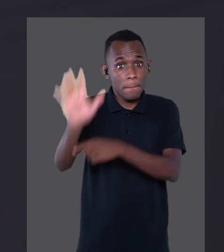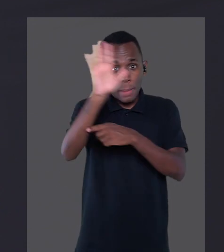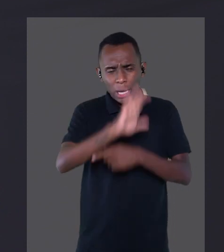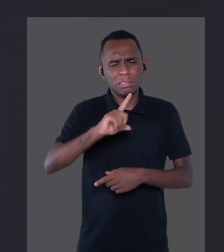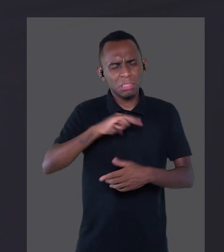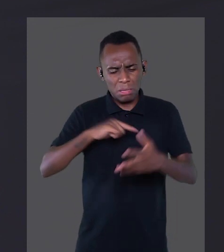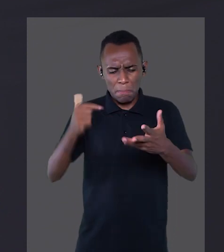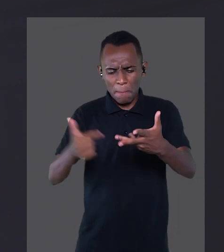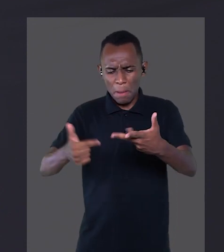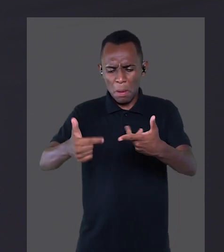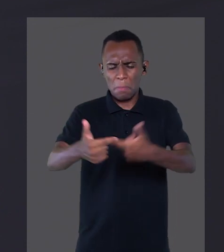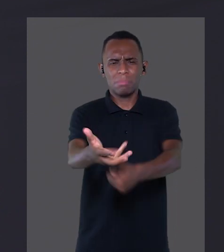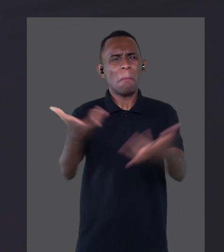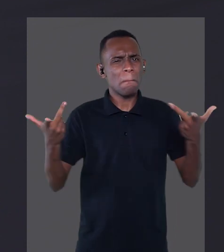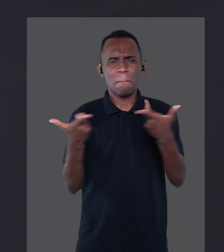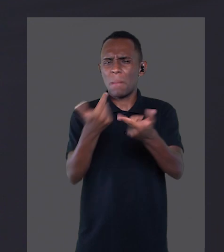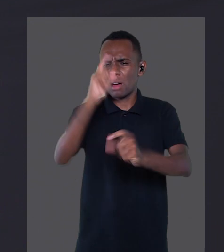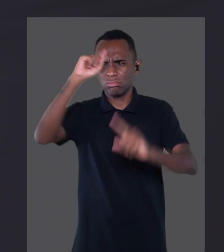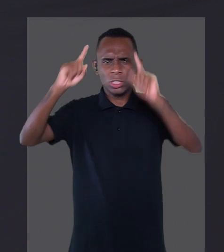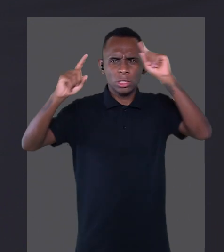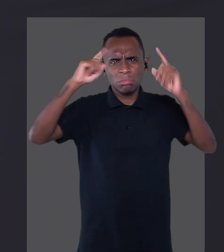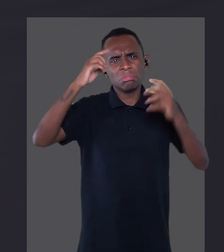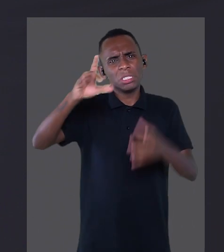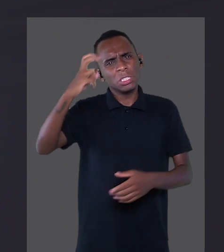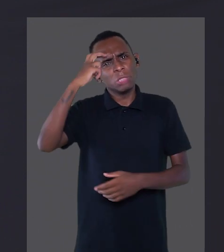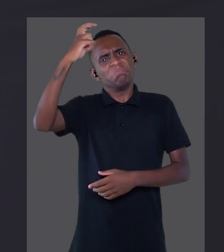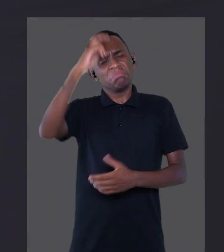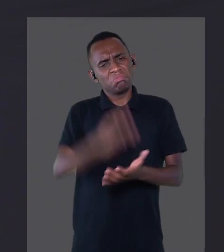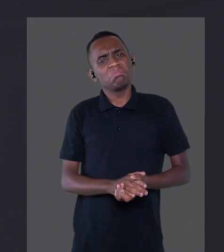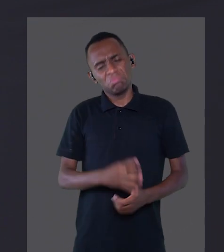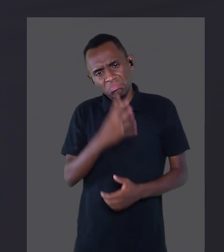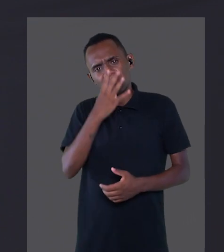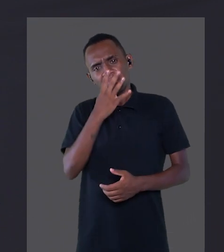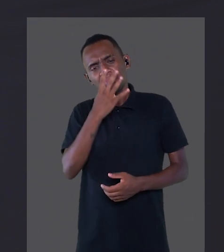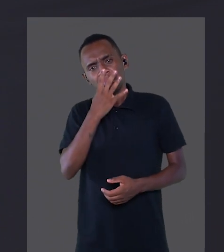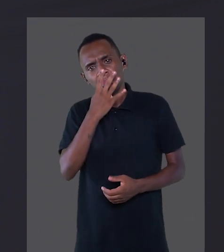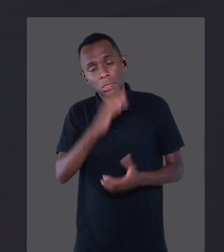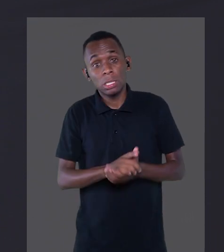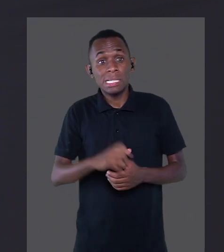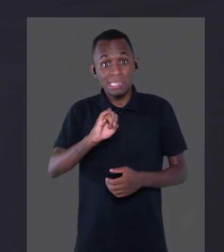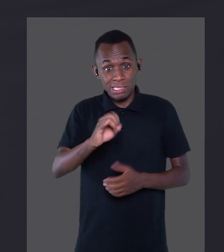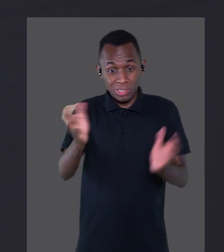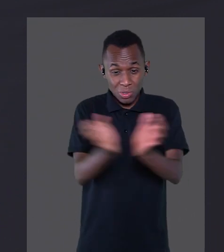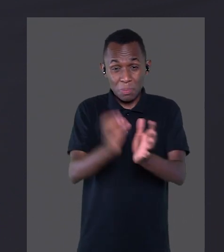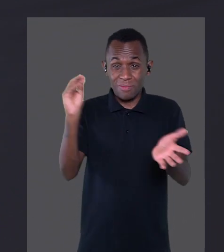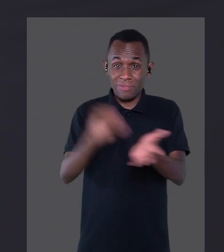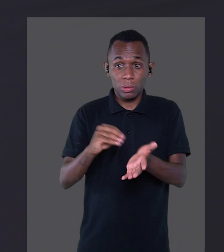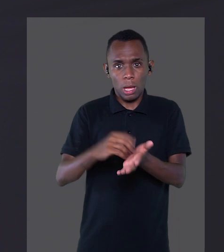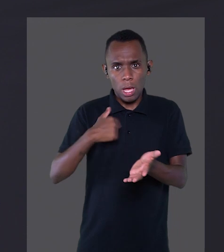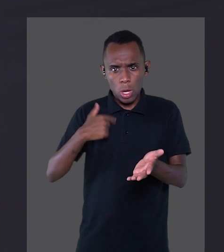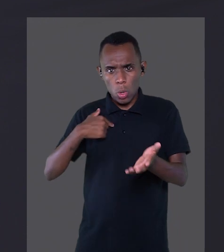cancionistas abençoados, né? Gênios absolutos. Sem essas pessoas, certamente eu não